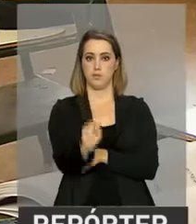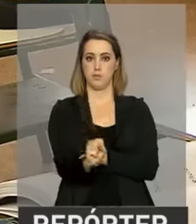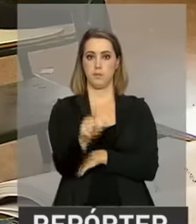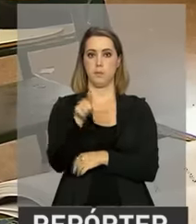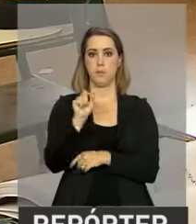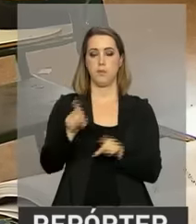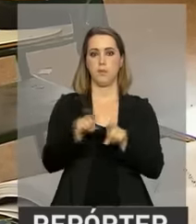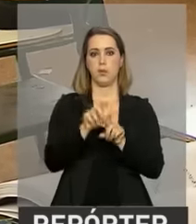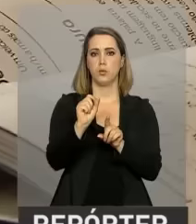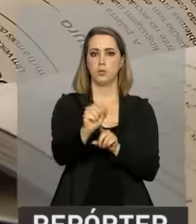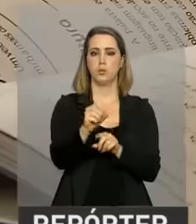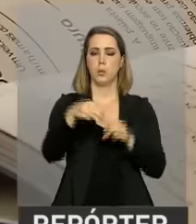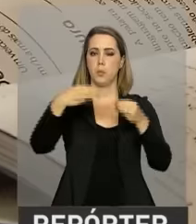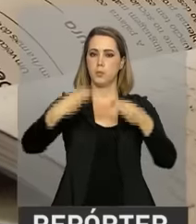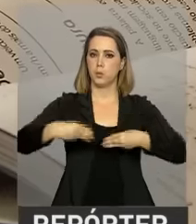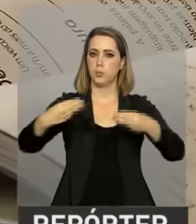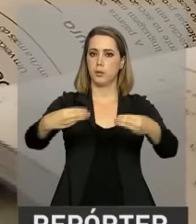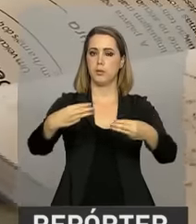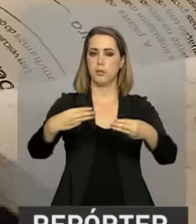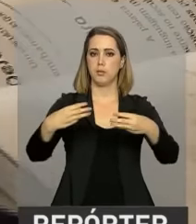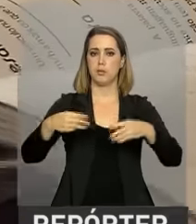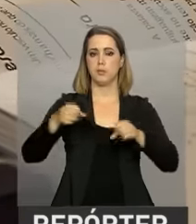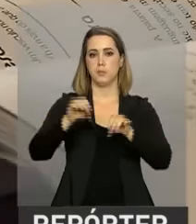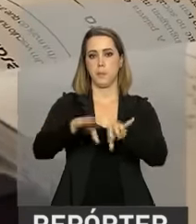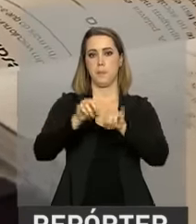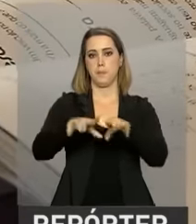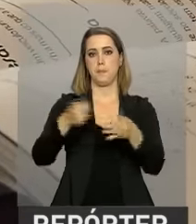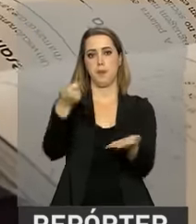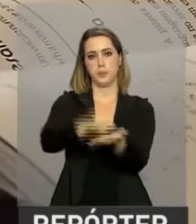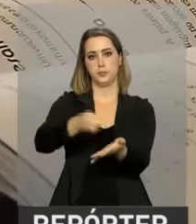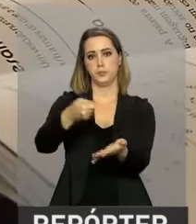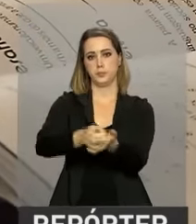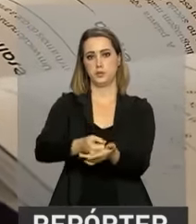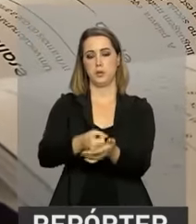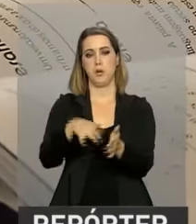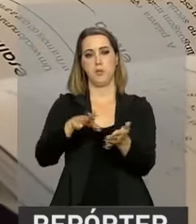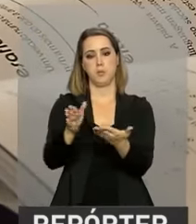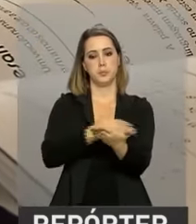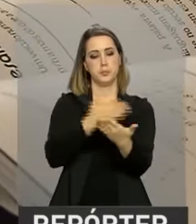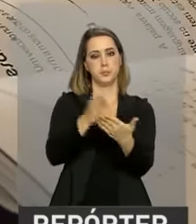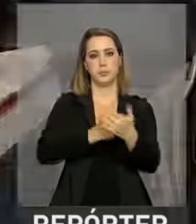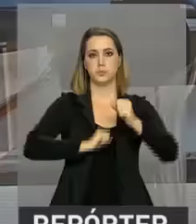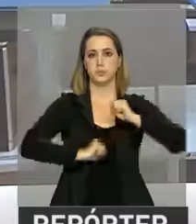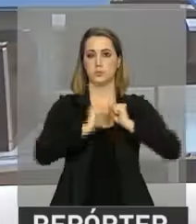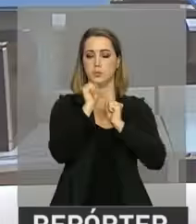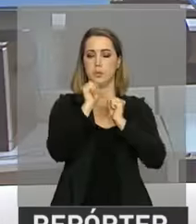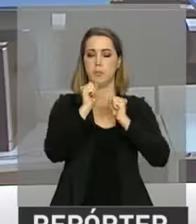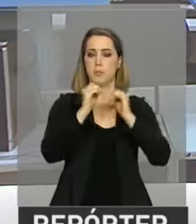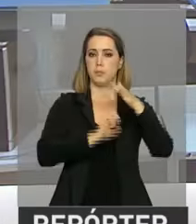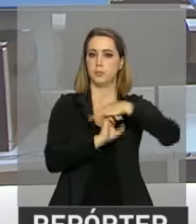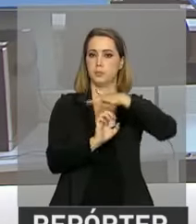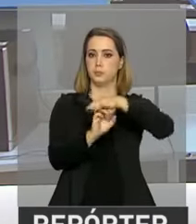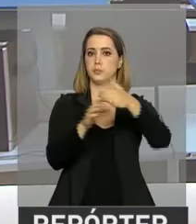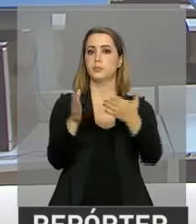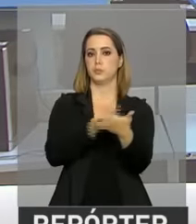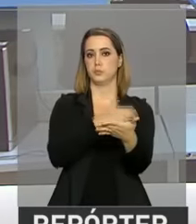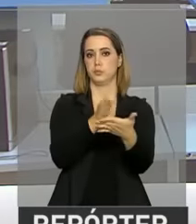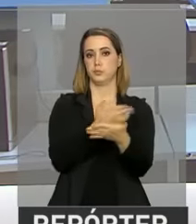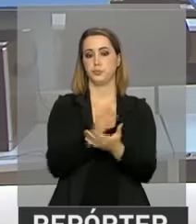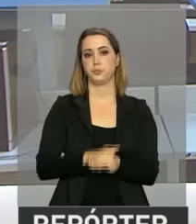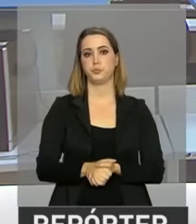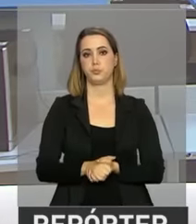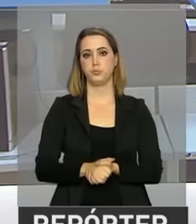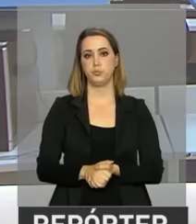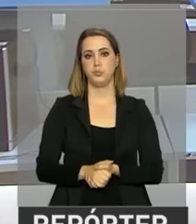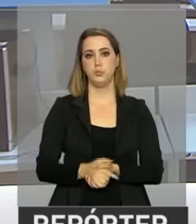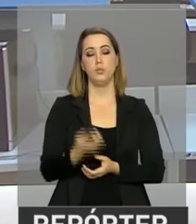Educação órgão do MEC responsável por fazer o pagamento às editoras e aos correios e o a iniciativa da